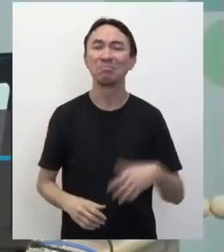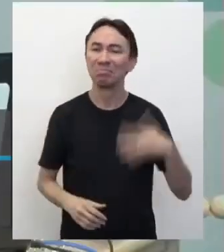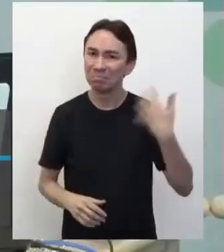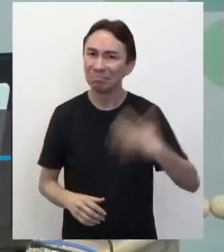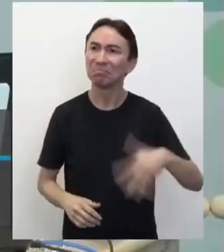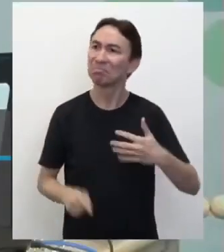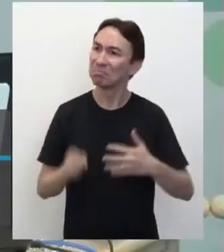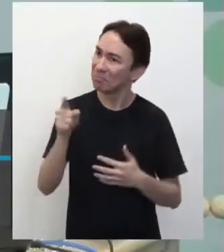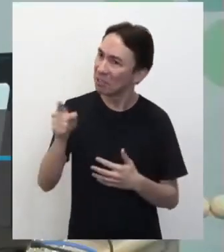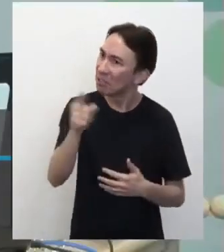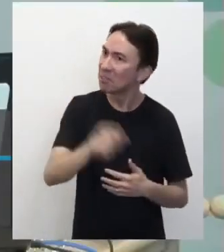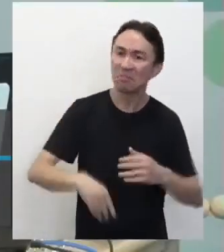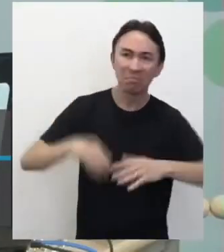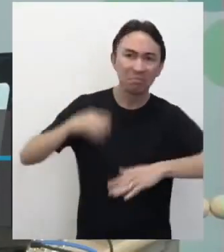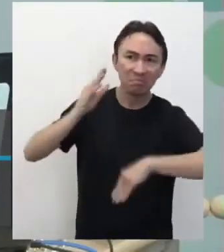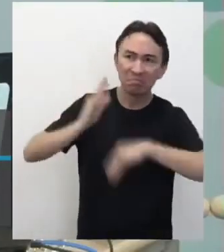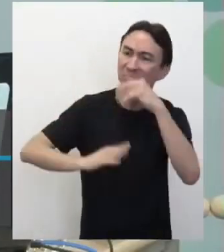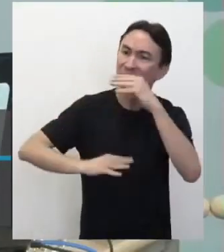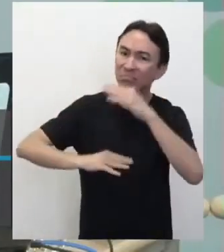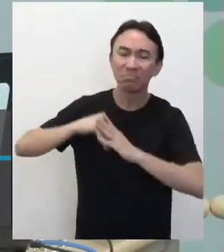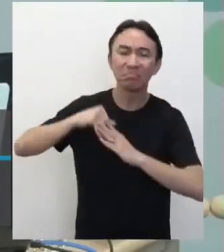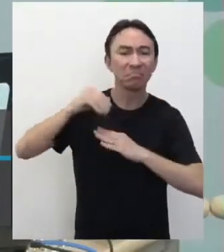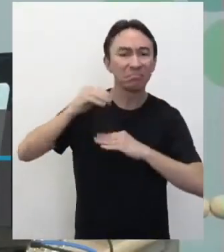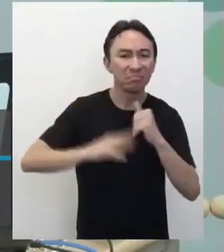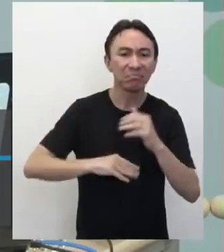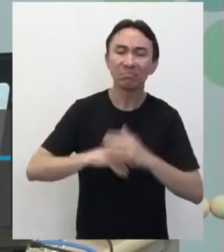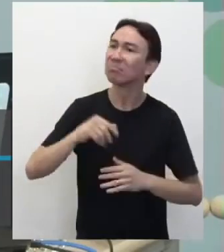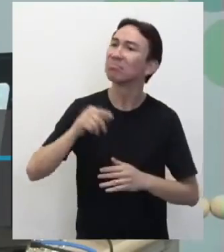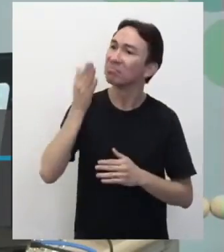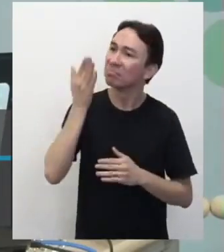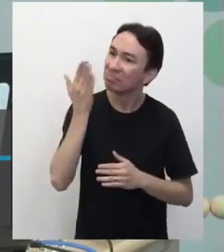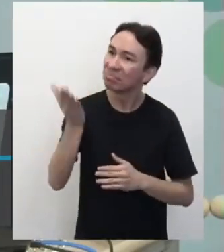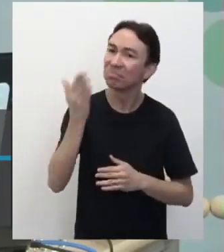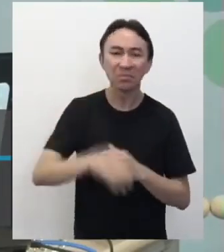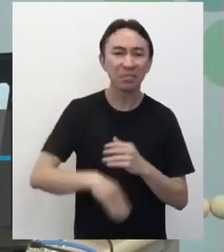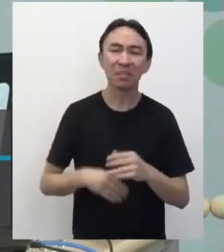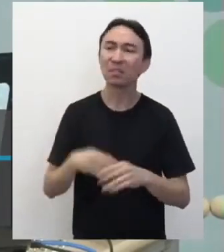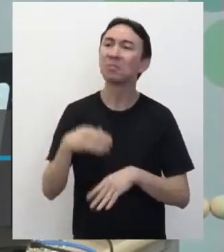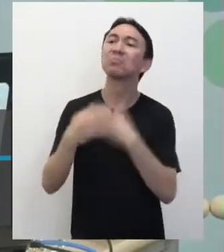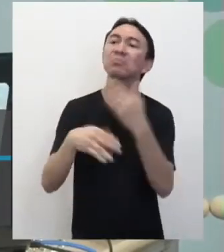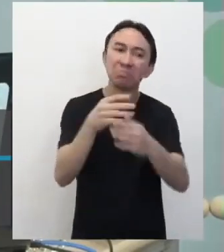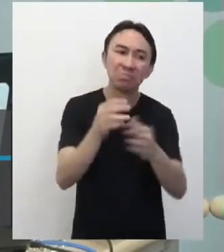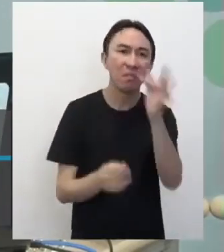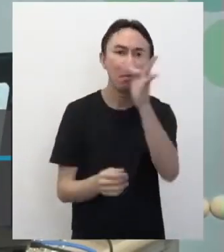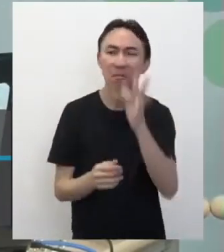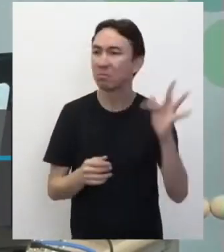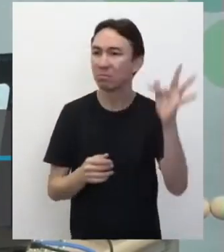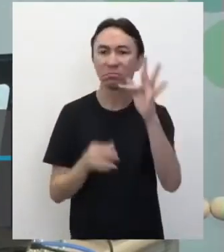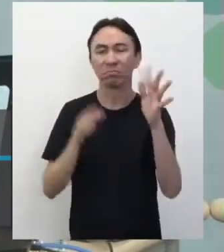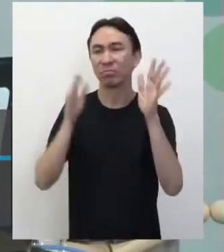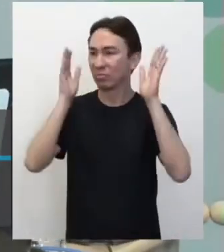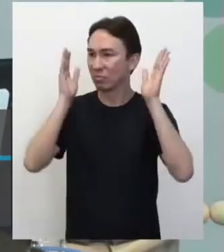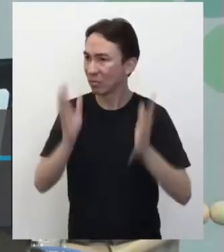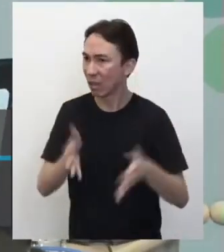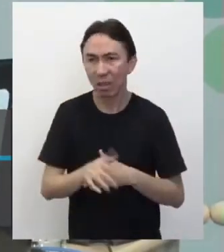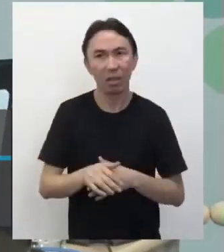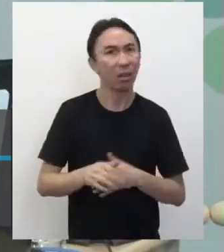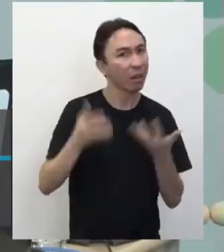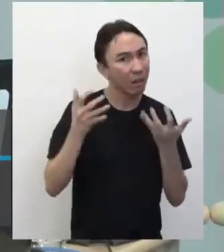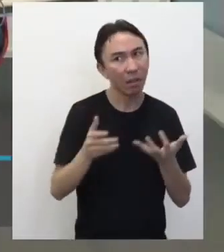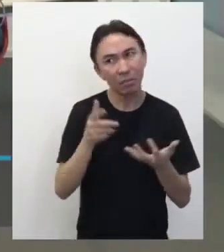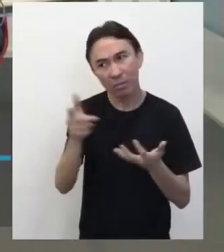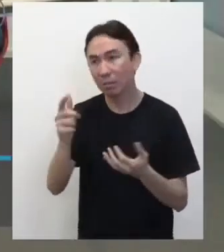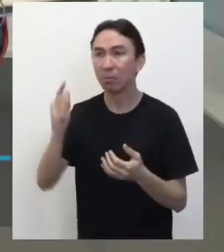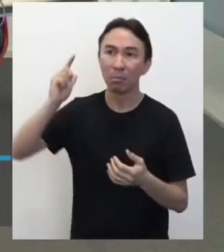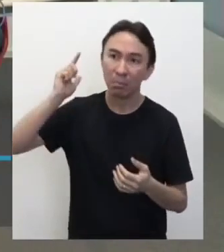talento. Muito talento. Muito. O seu rumo já está encaminhado aí para uma faculdade aí nessa área. Espero conseguir uma bolsa, né, Mônica?